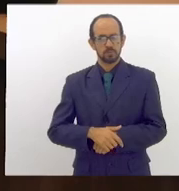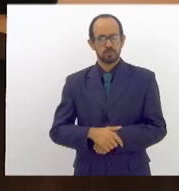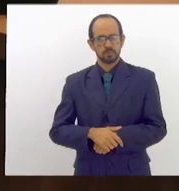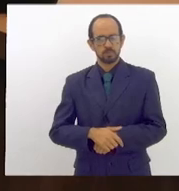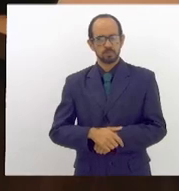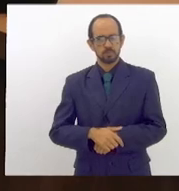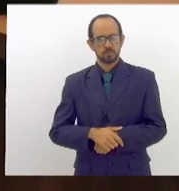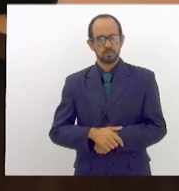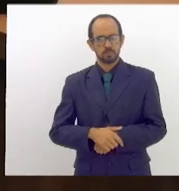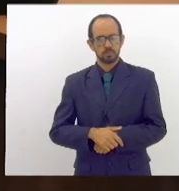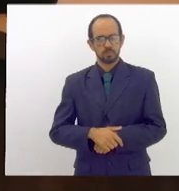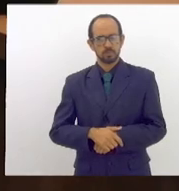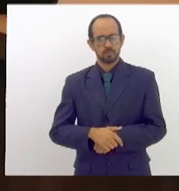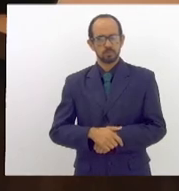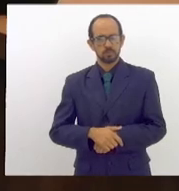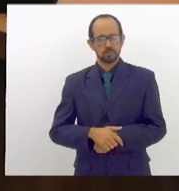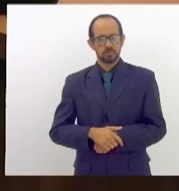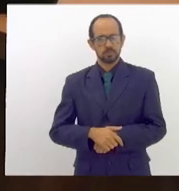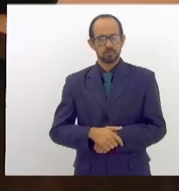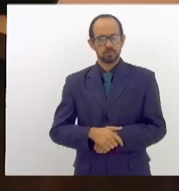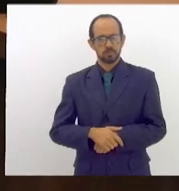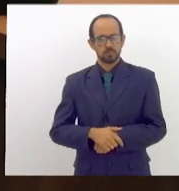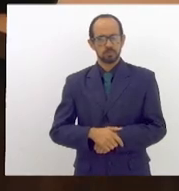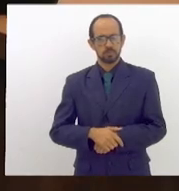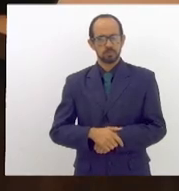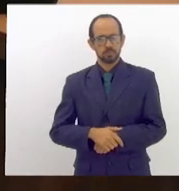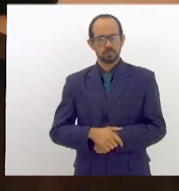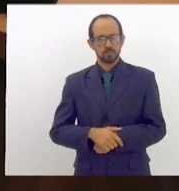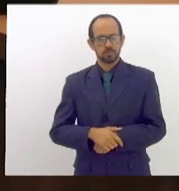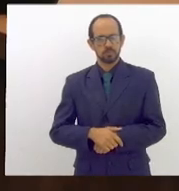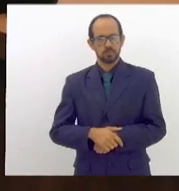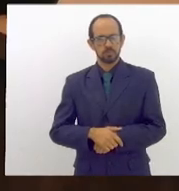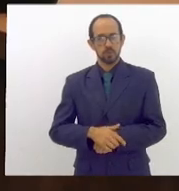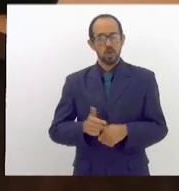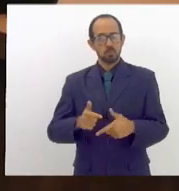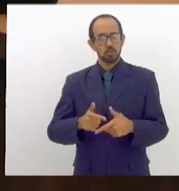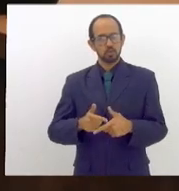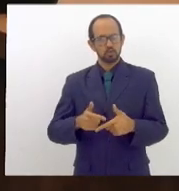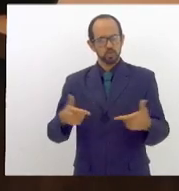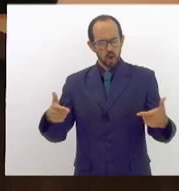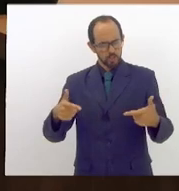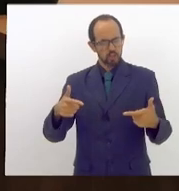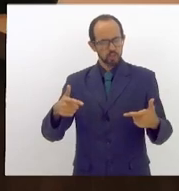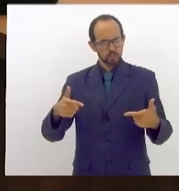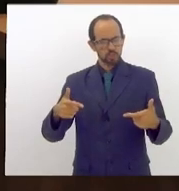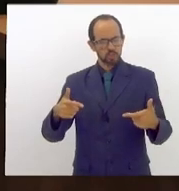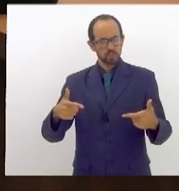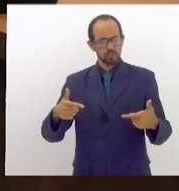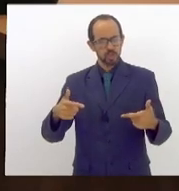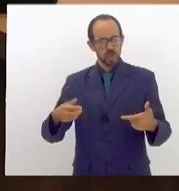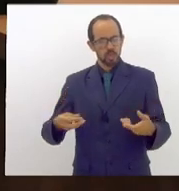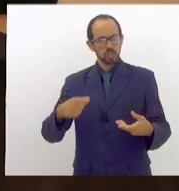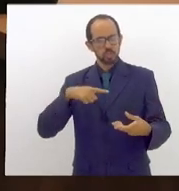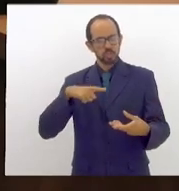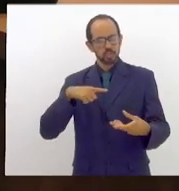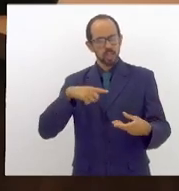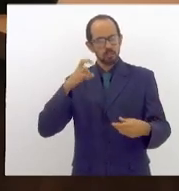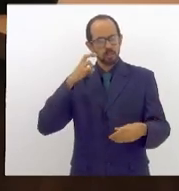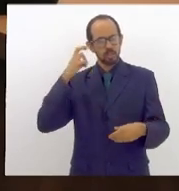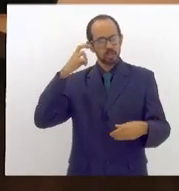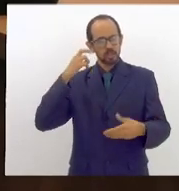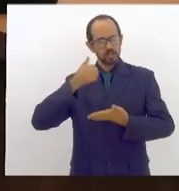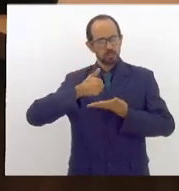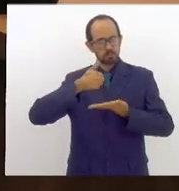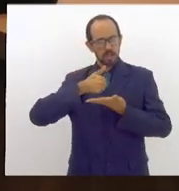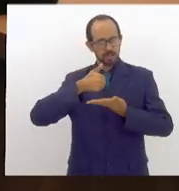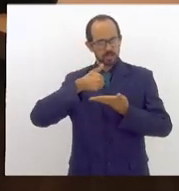felizmente felizmente fomos dotados de um mínimo de inteligência queríamos que o